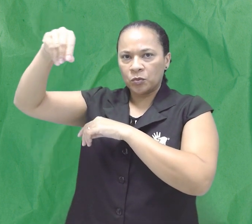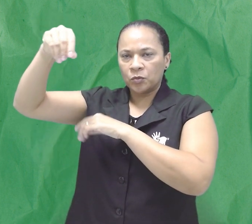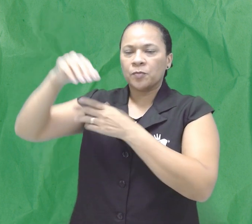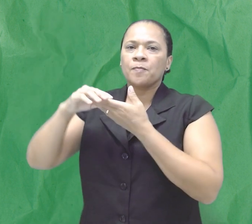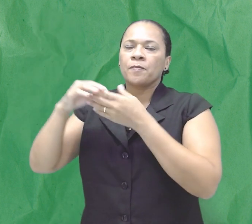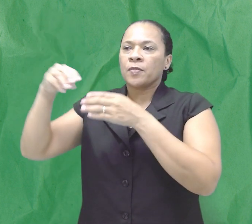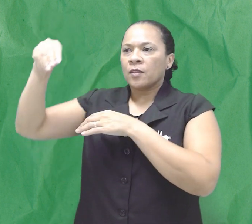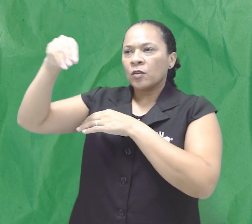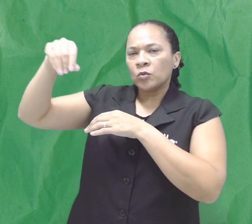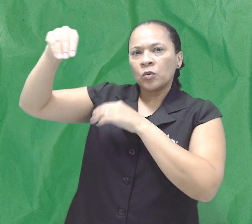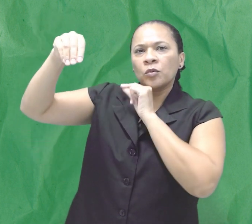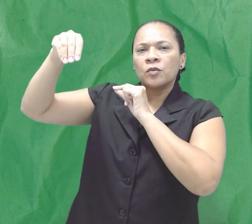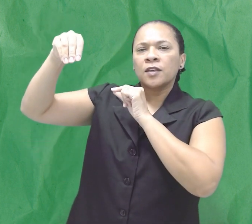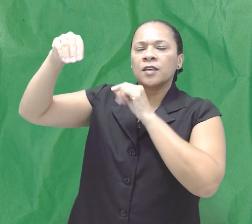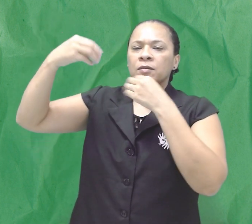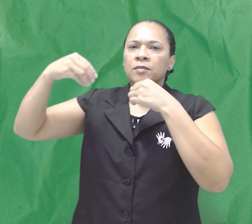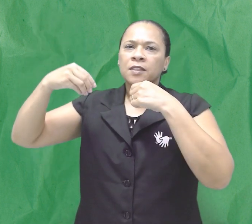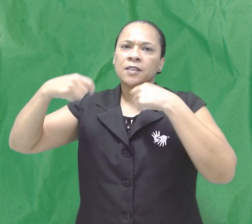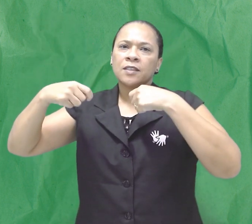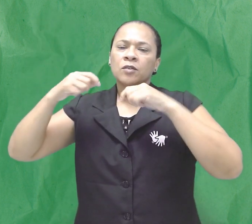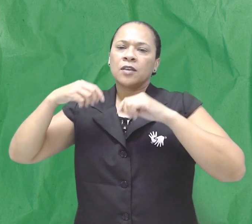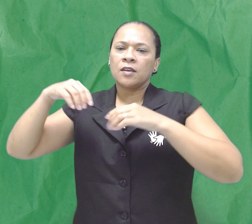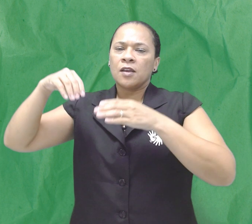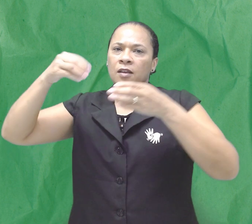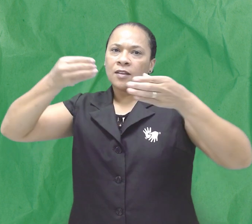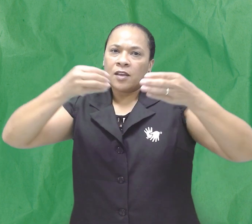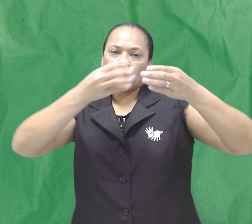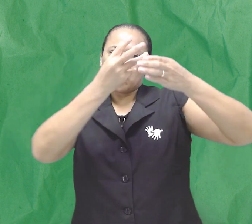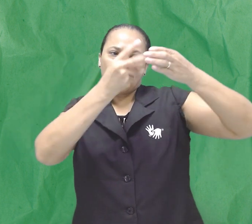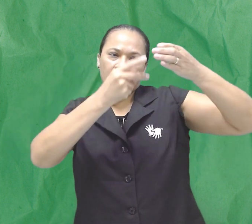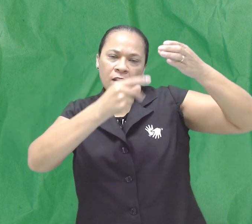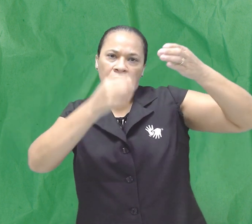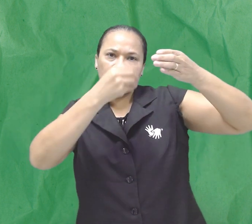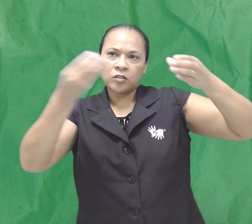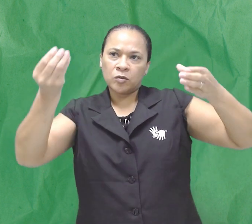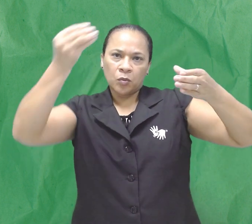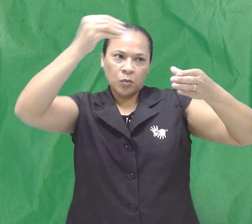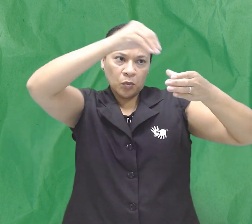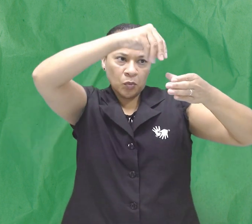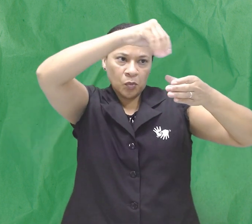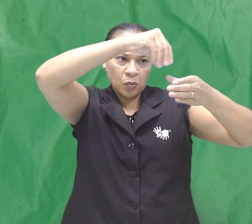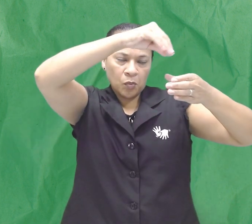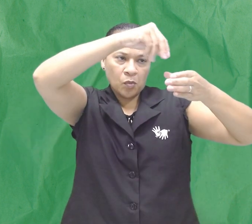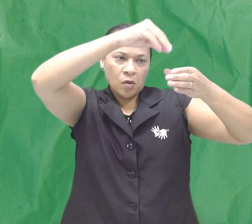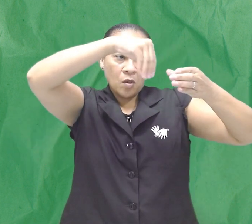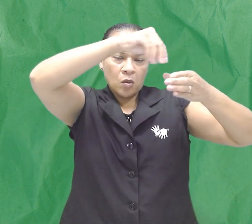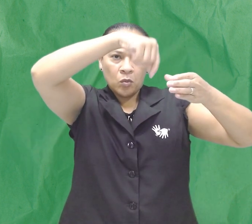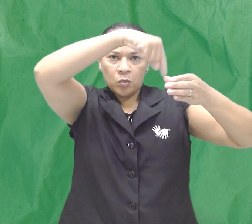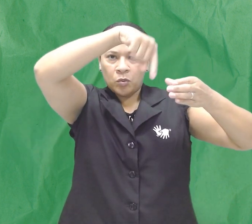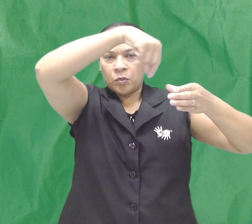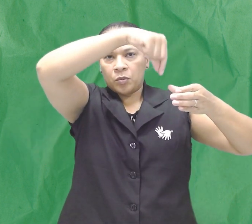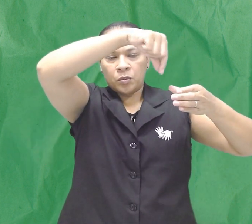ele tem que ser solubilizado no nosso solvente, para formar uma mistura homogênea, e isso vai